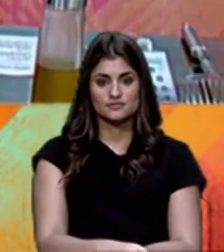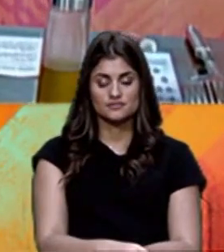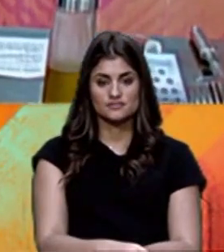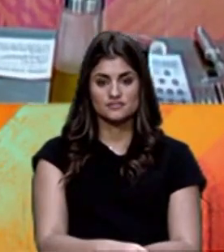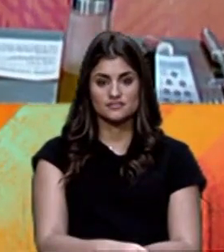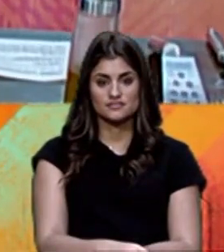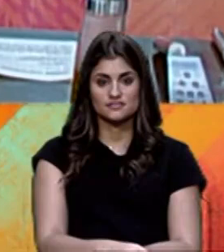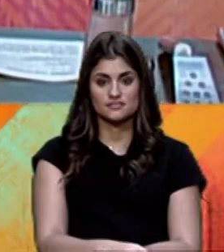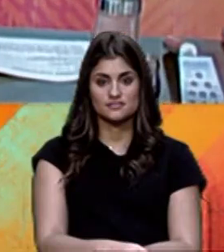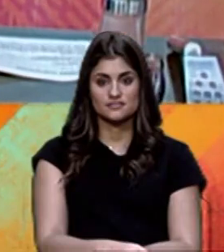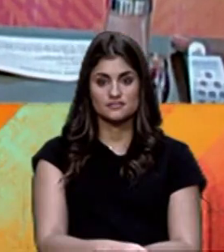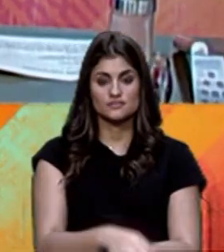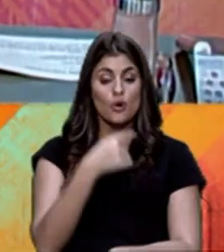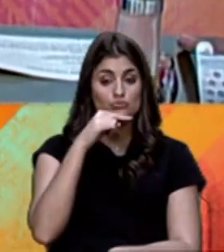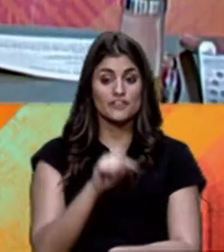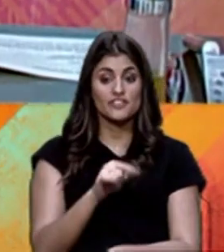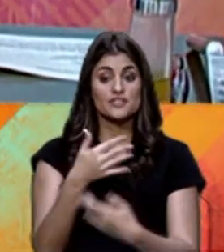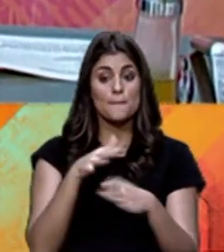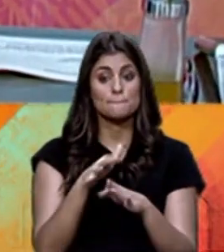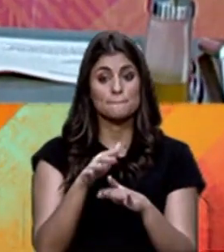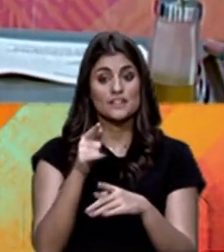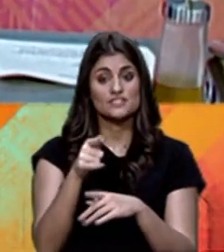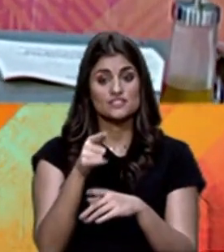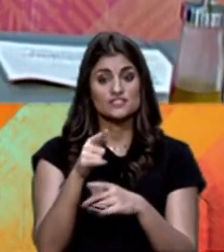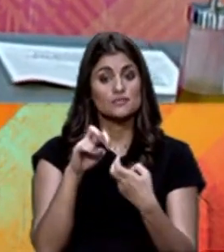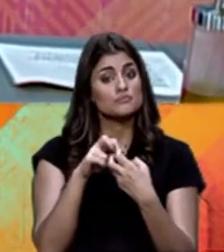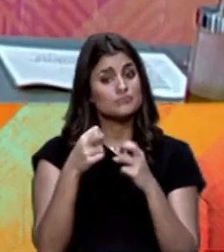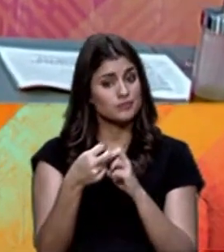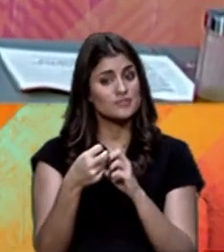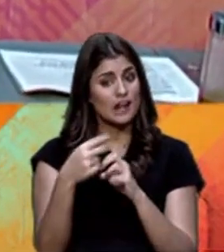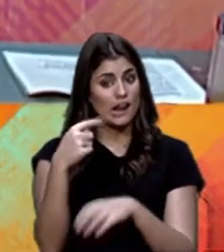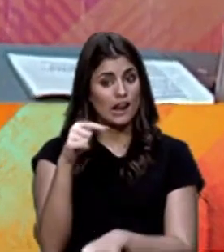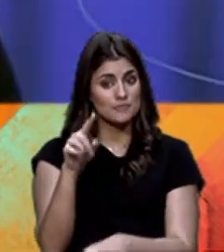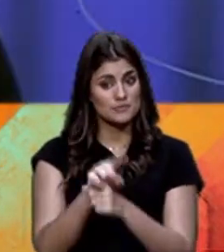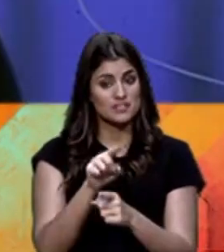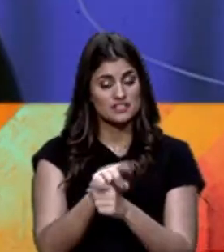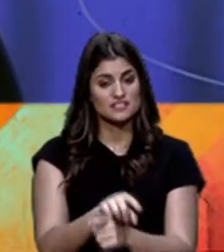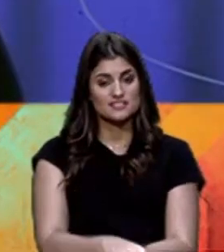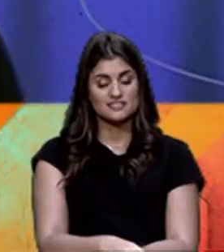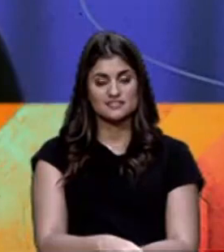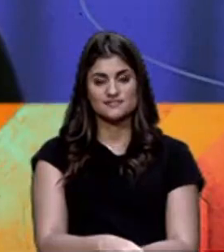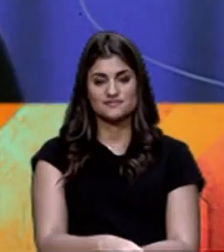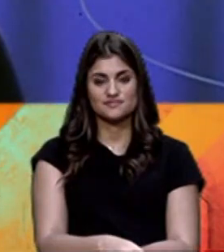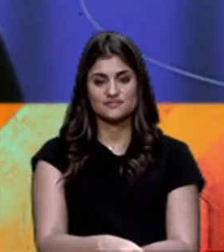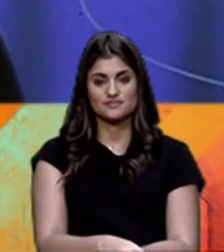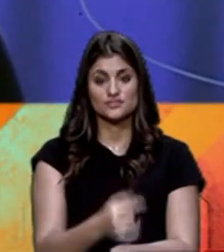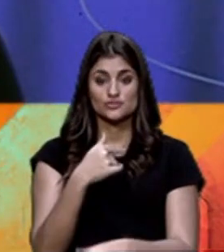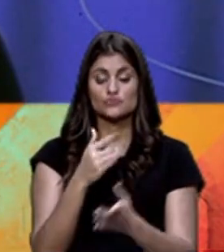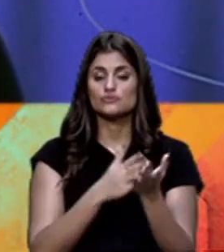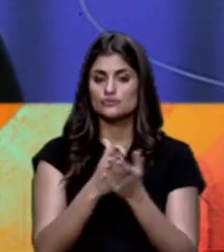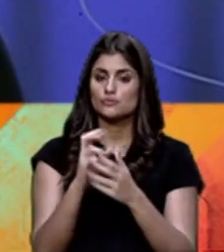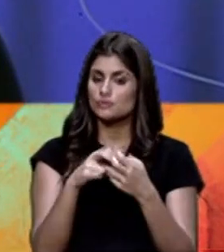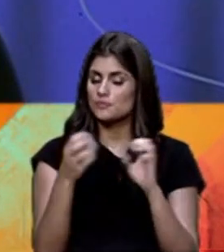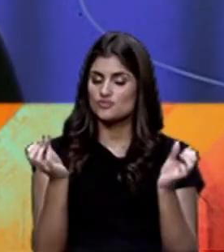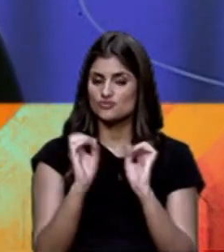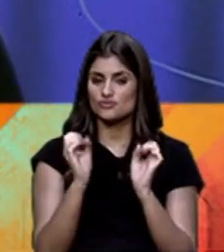Quer dizer, voltou, mas ainda está periclitante. Portanto, eu vou continuando, não há